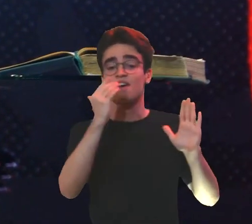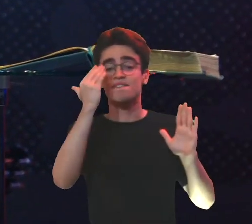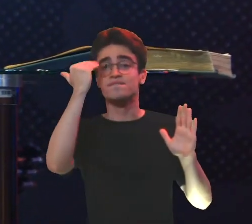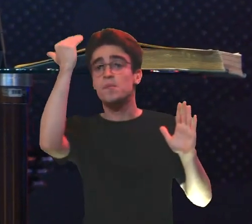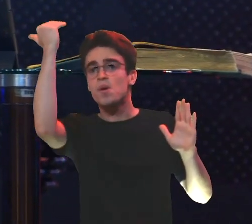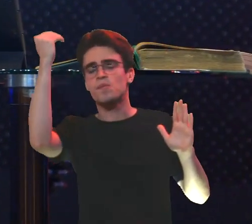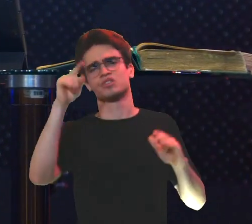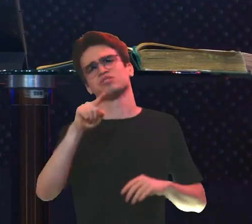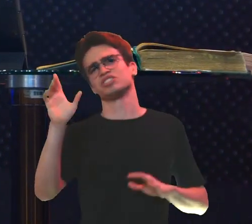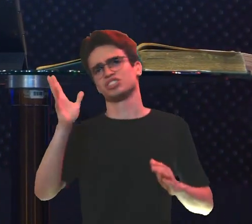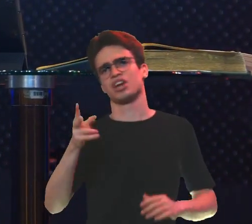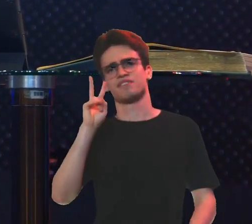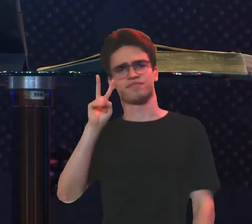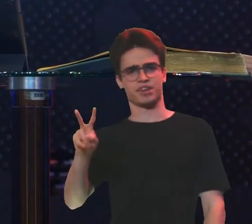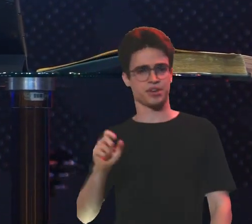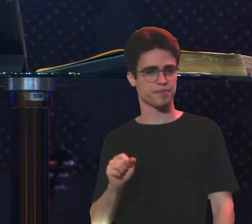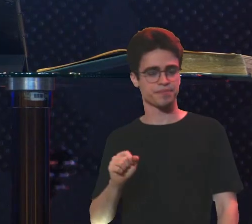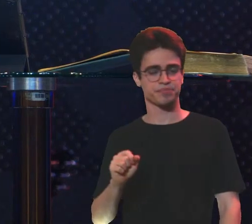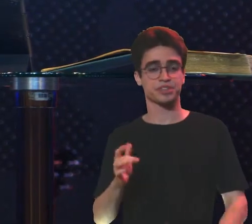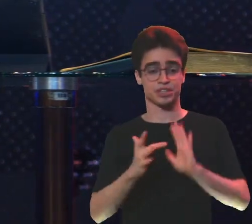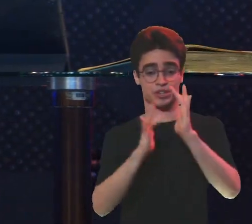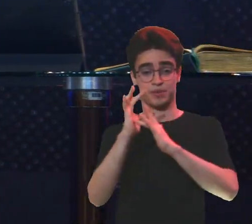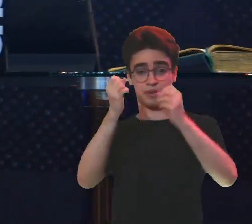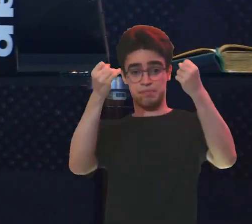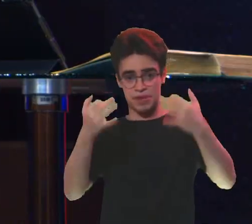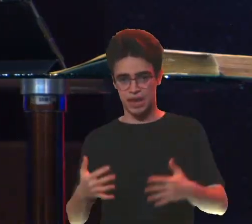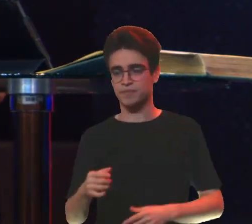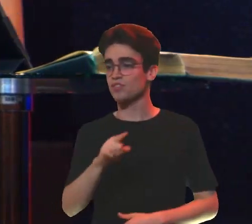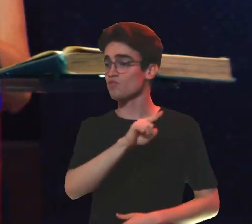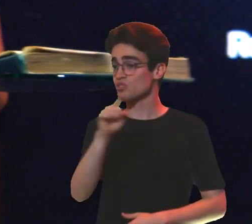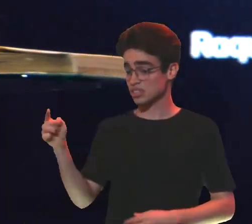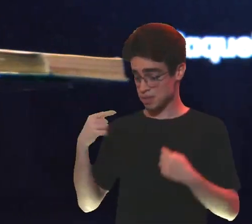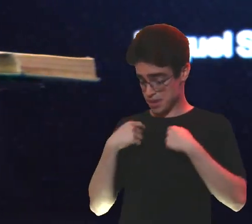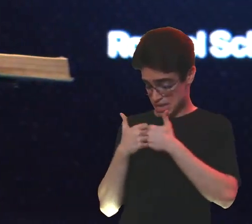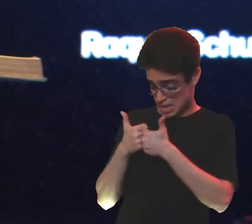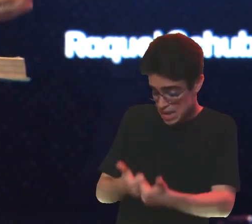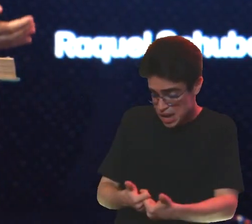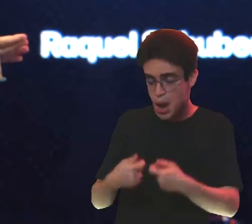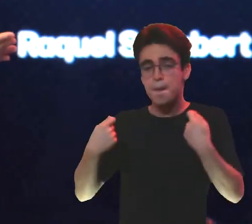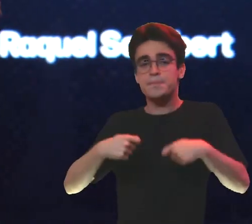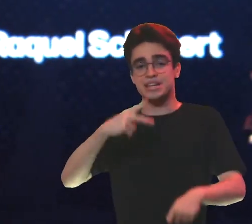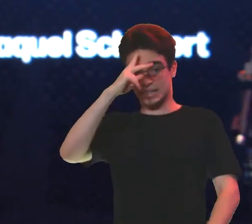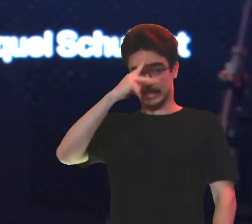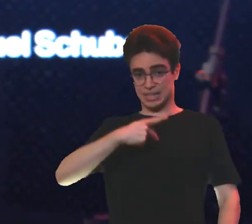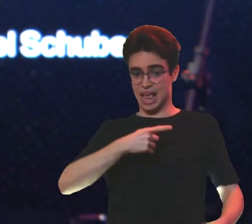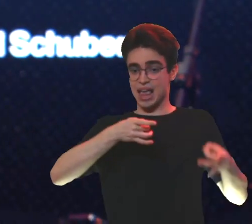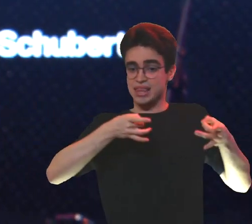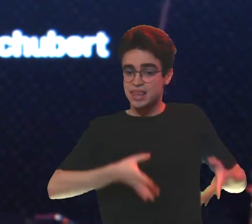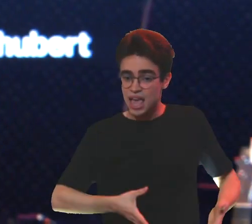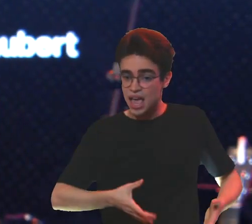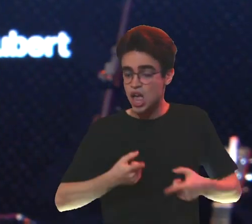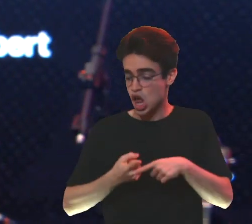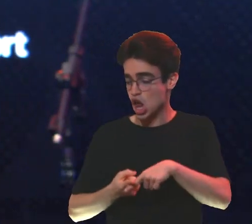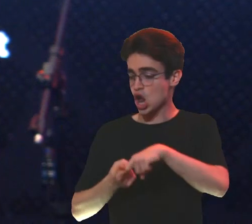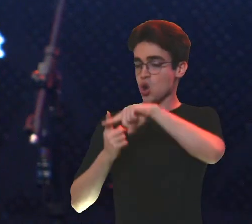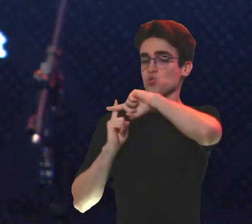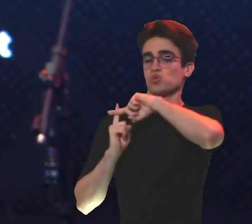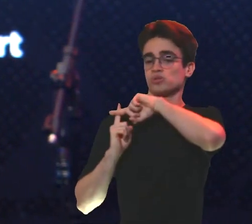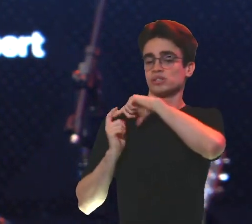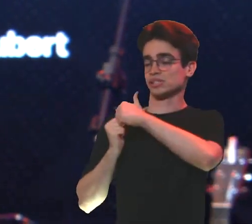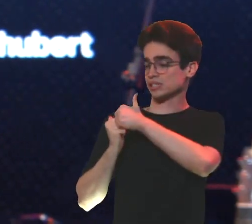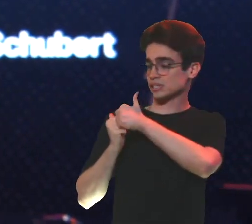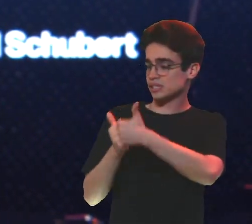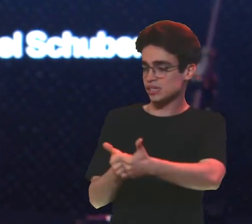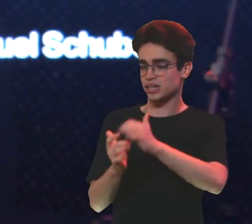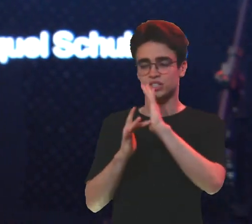com certeza em algum momento você já ouviu. Jesus falando, aquele que quer me seguir, negue-se a si mesmo, tome a sua cruz e